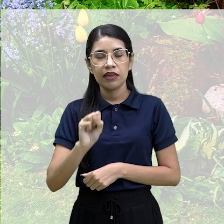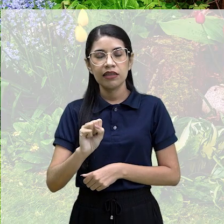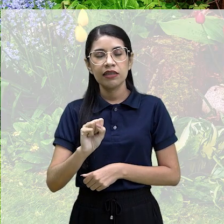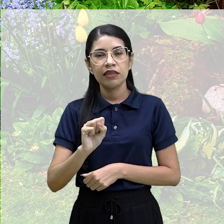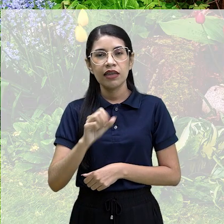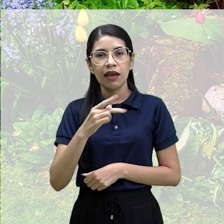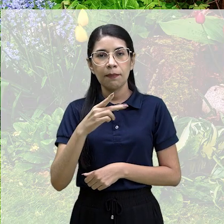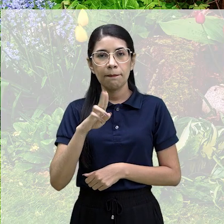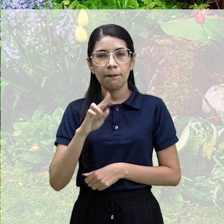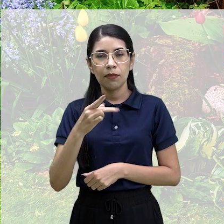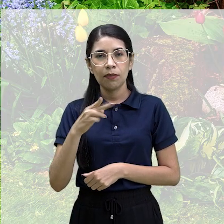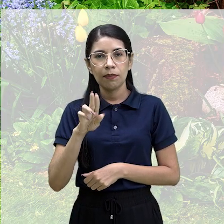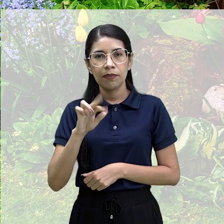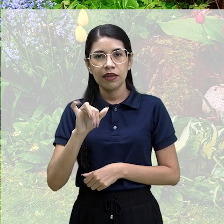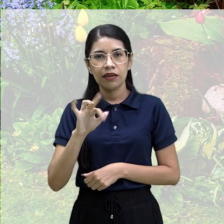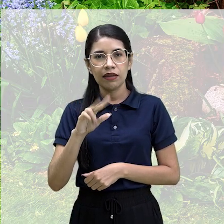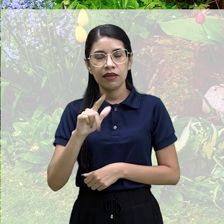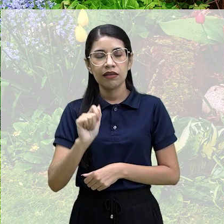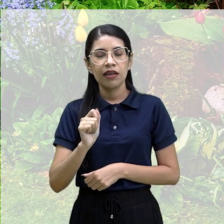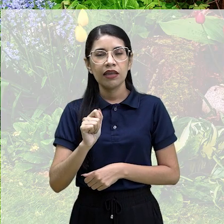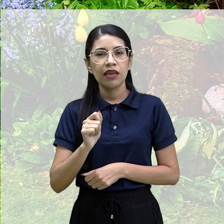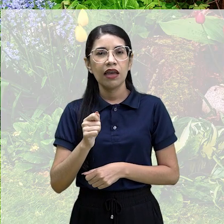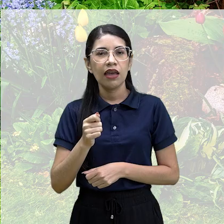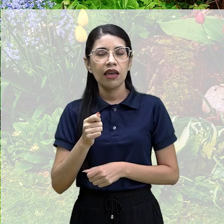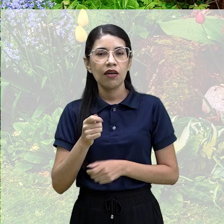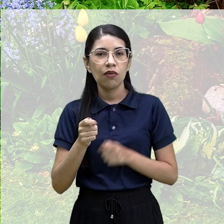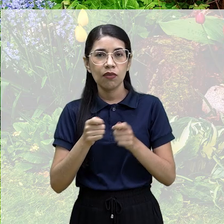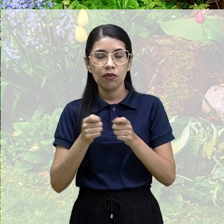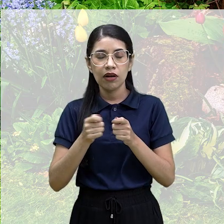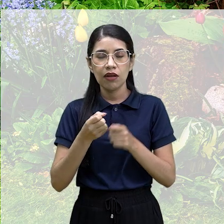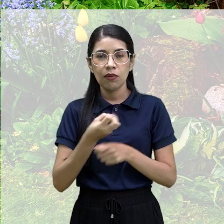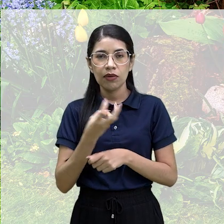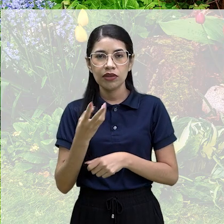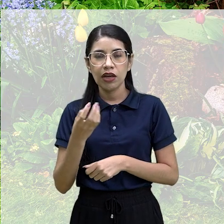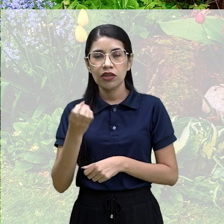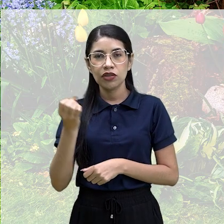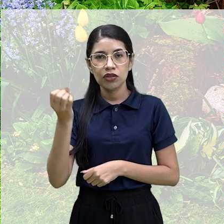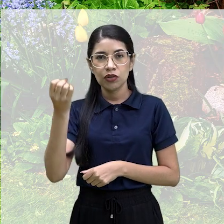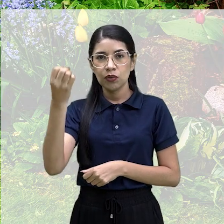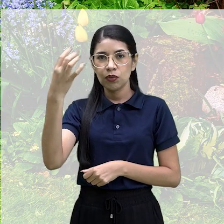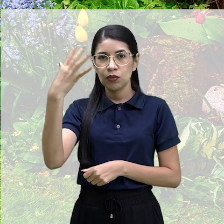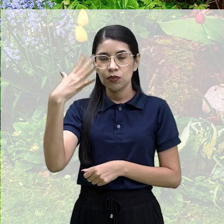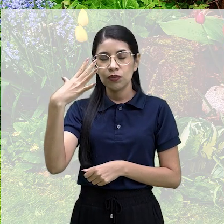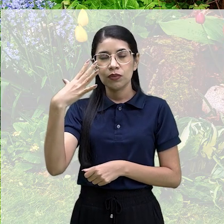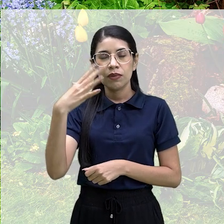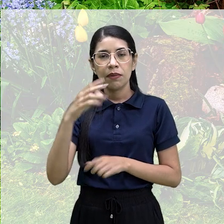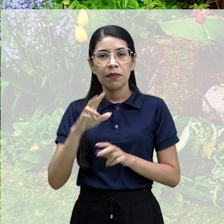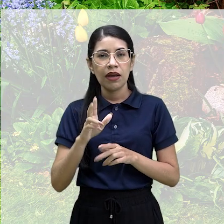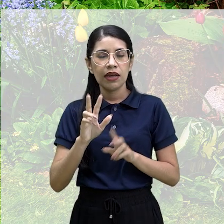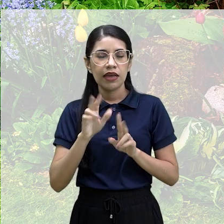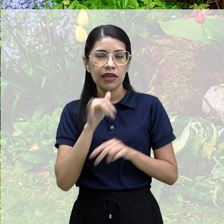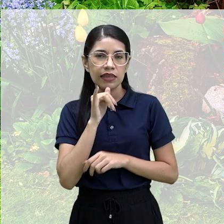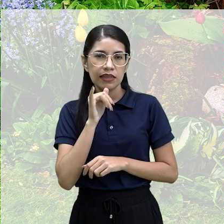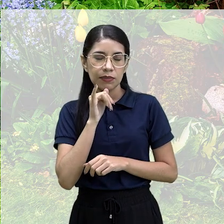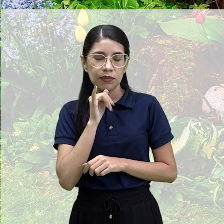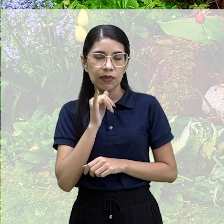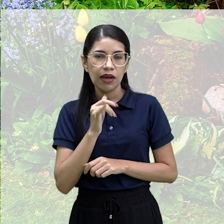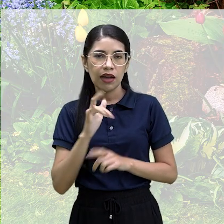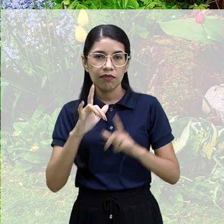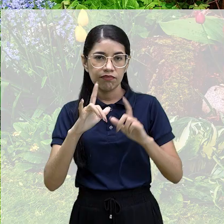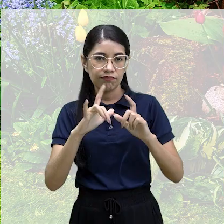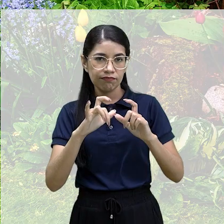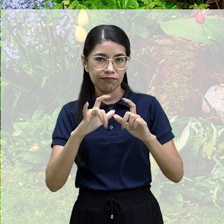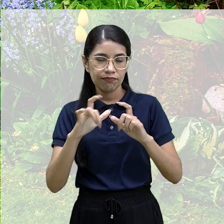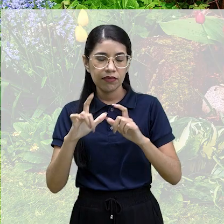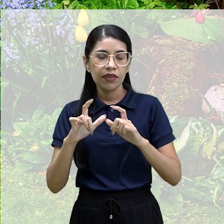regulam a quantidade de luz que entra. Já falar sobre a câmera, você percebe